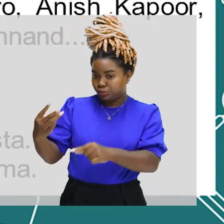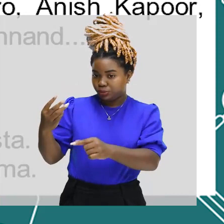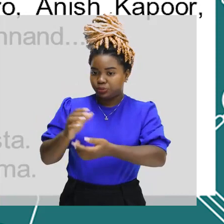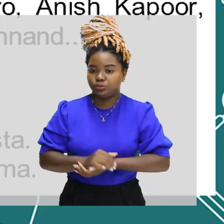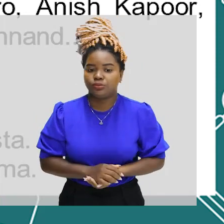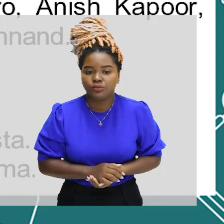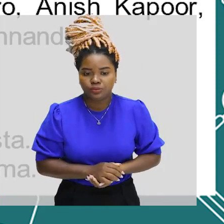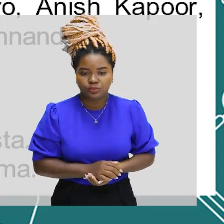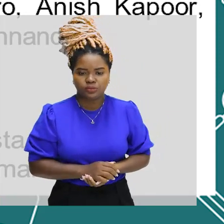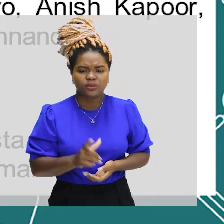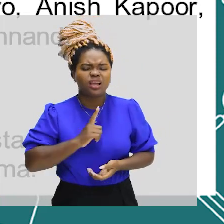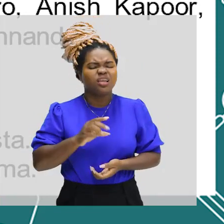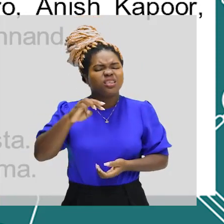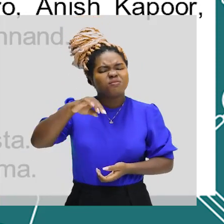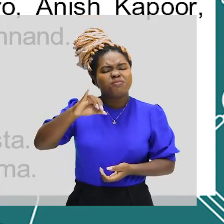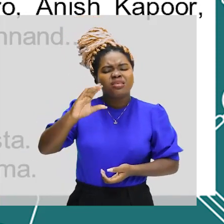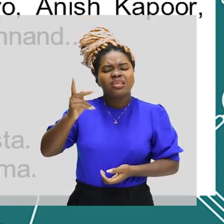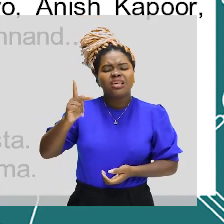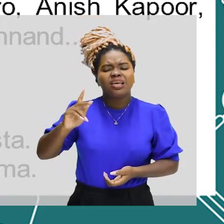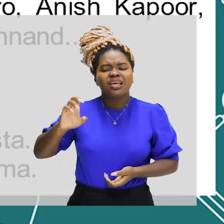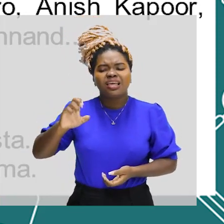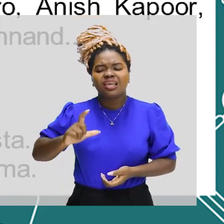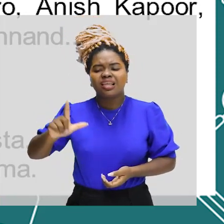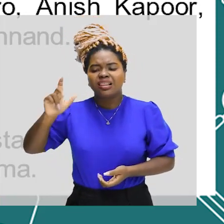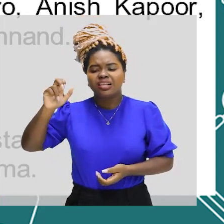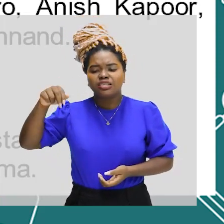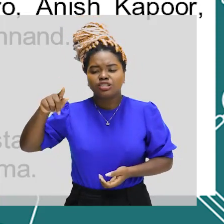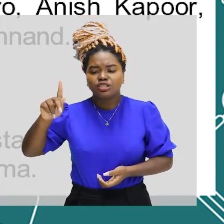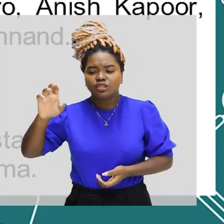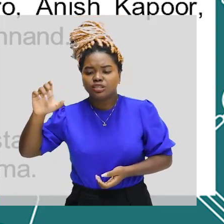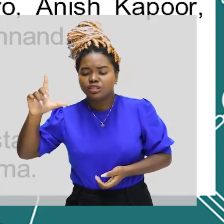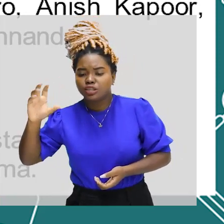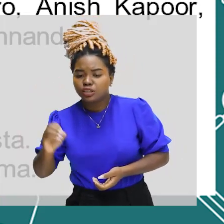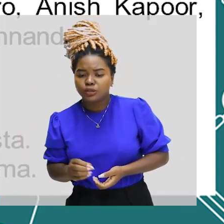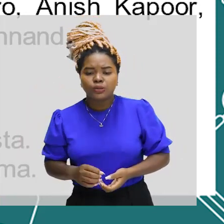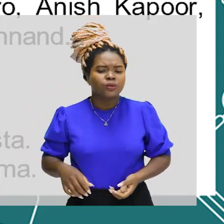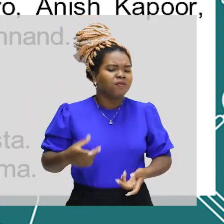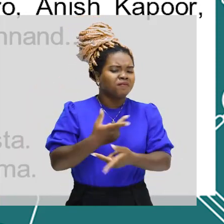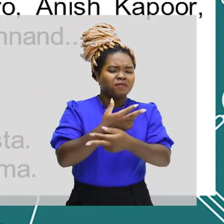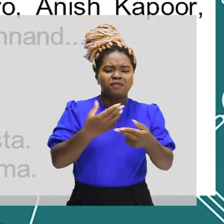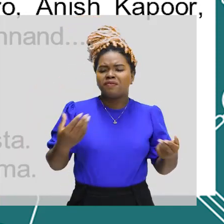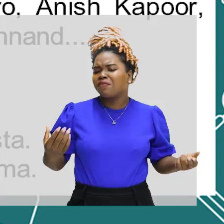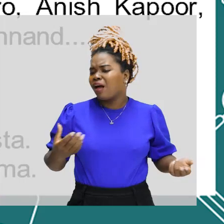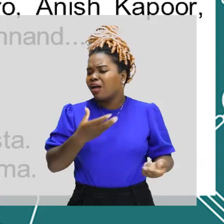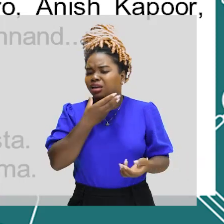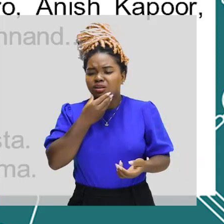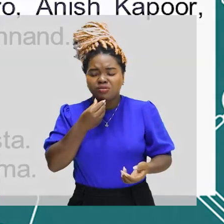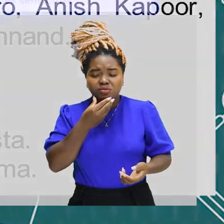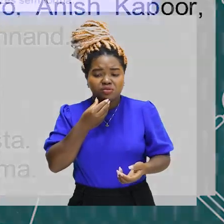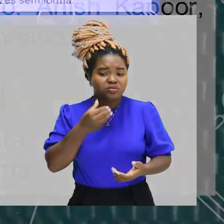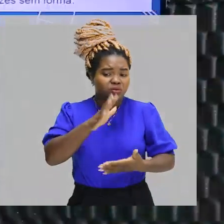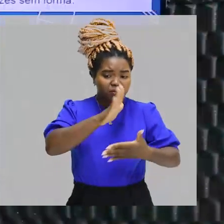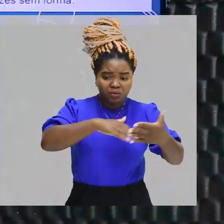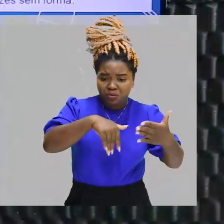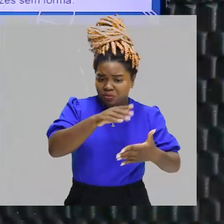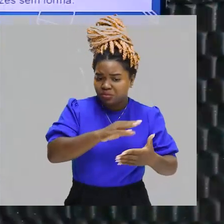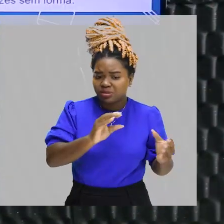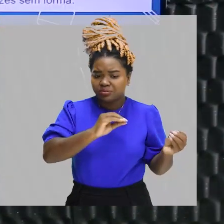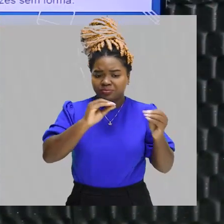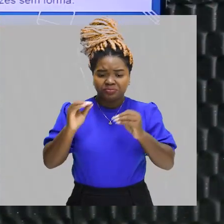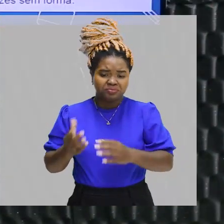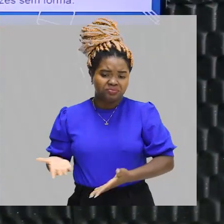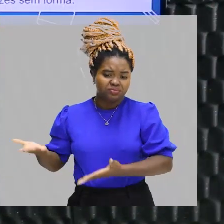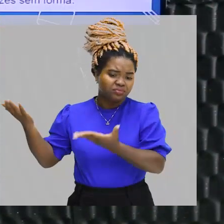importantes. Michelangelo, Rodin, Duchamp, Tomi Otaki, Kapur, Rom Weck, vou colocar uma obra dele aqui,